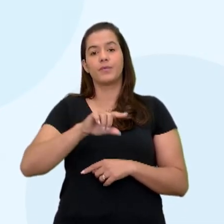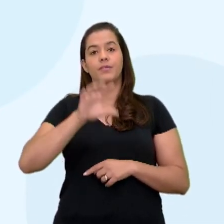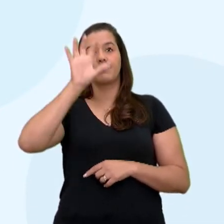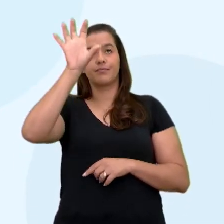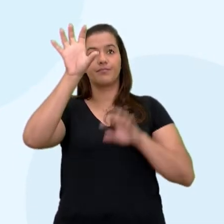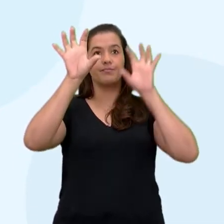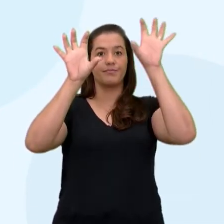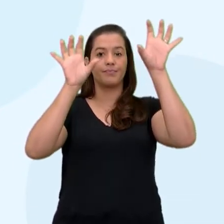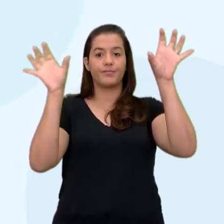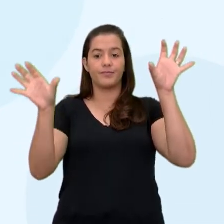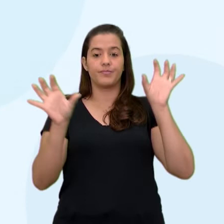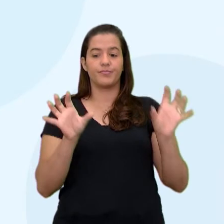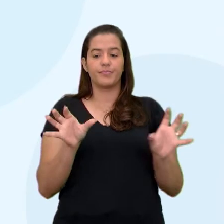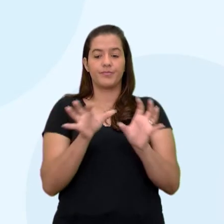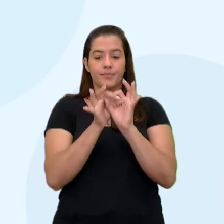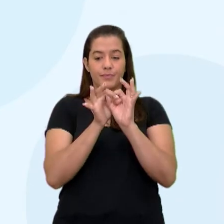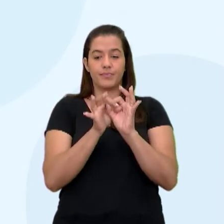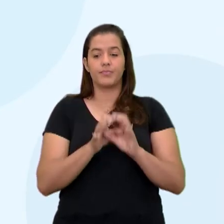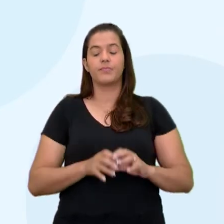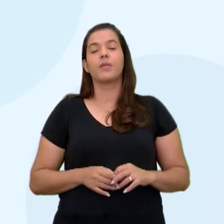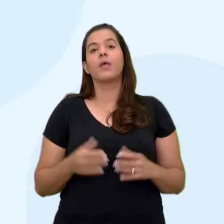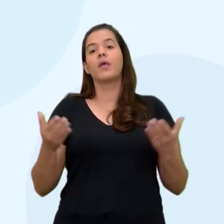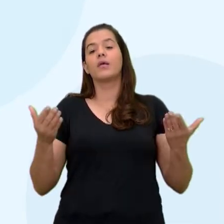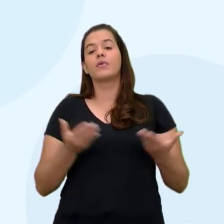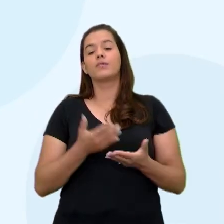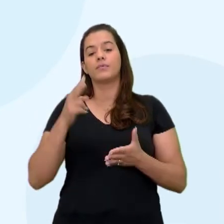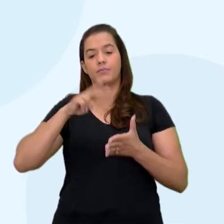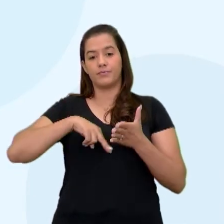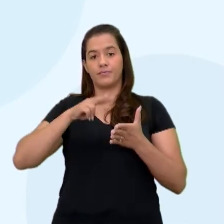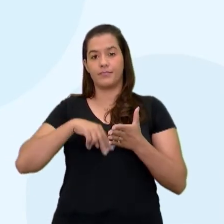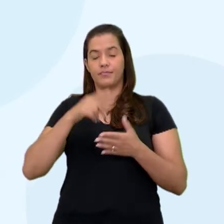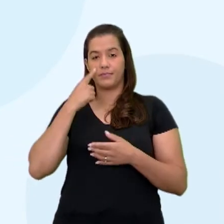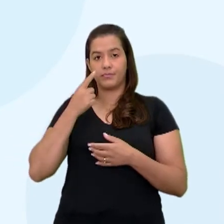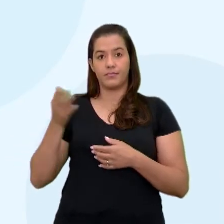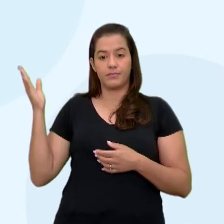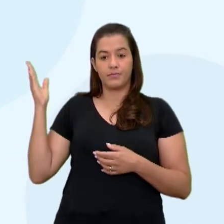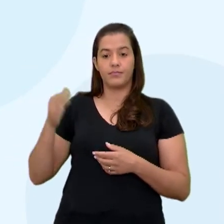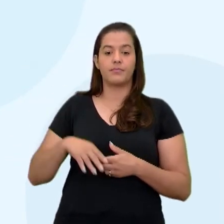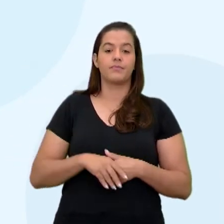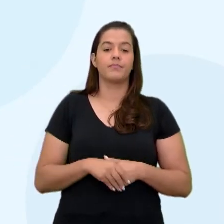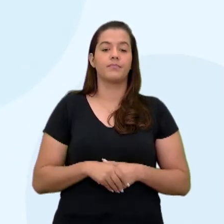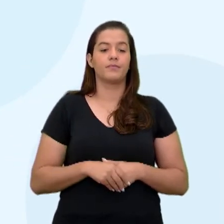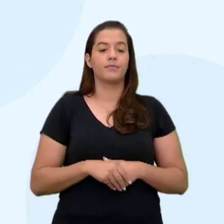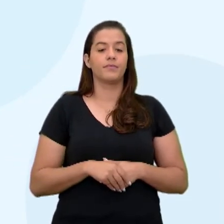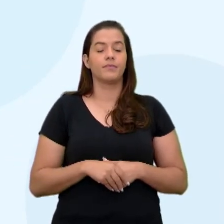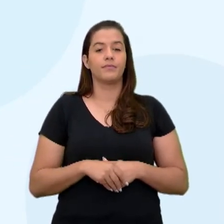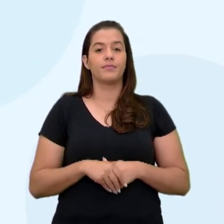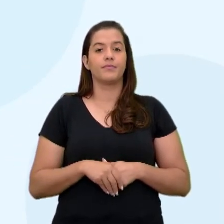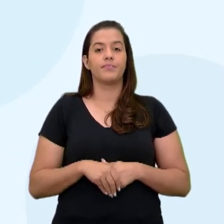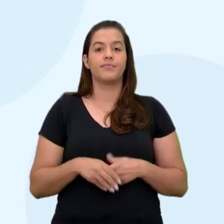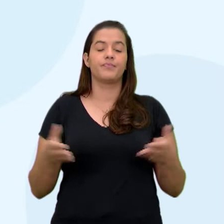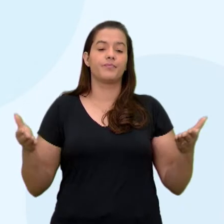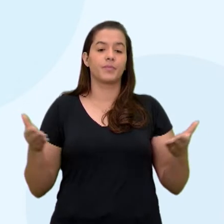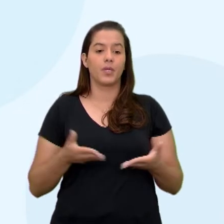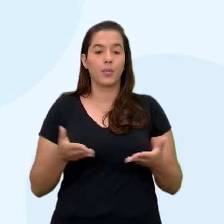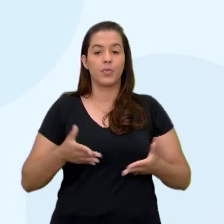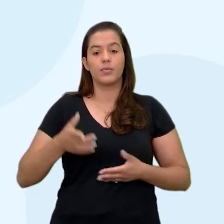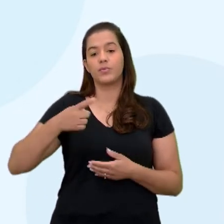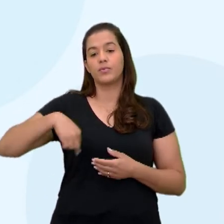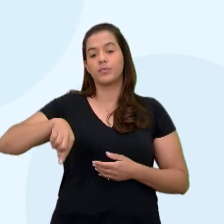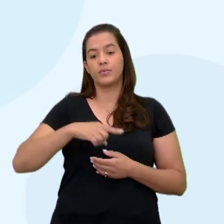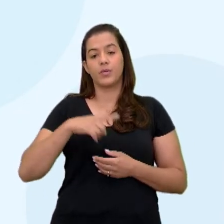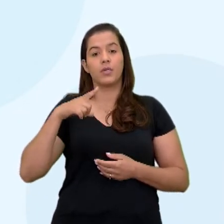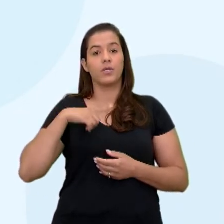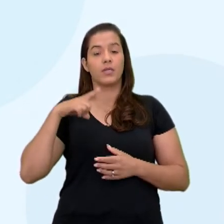mental. Vamos então ler aqui. Na atual fase contemporânea